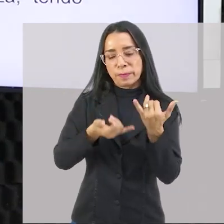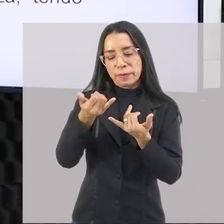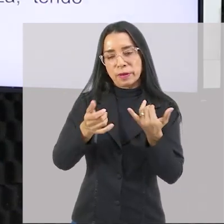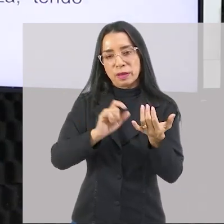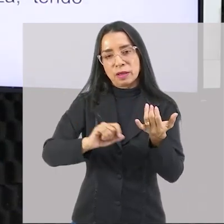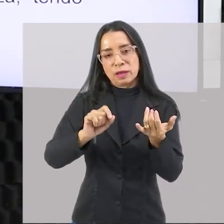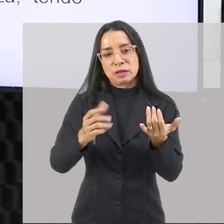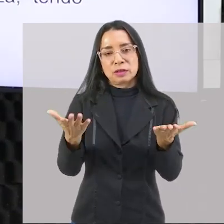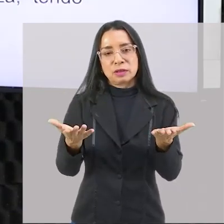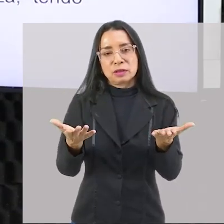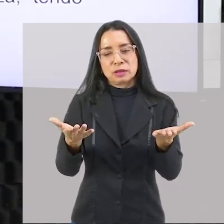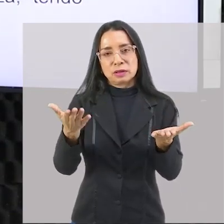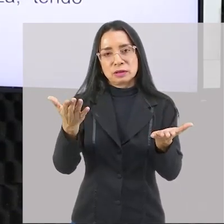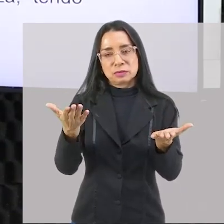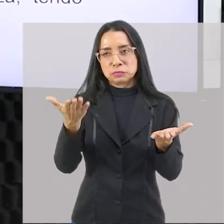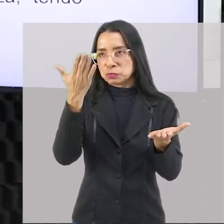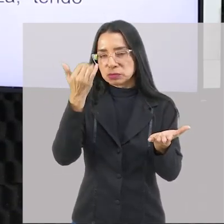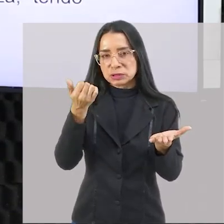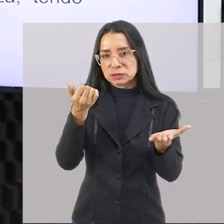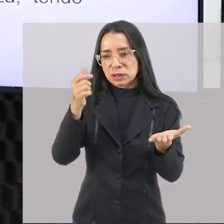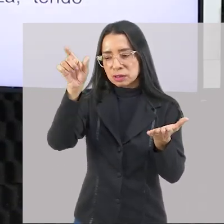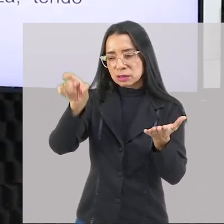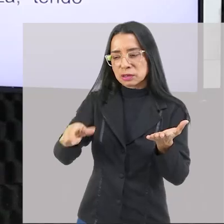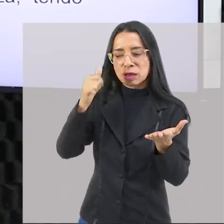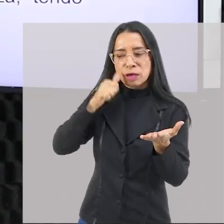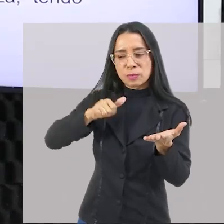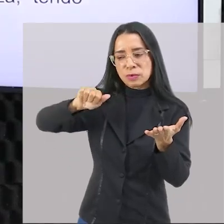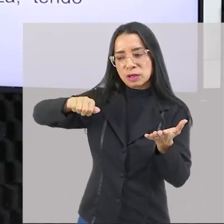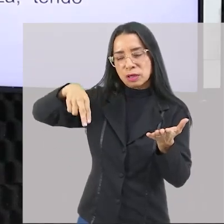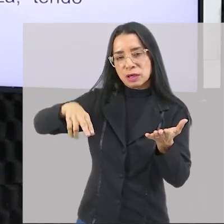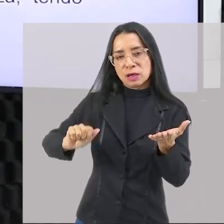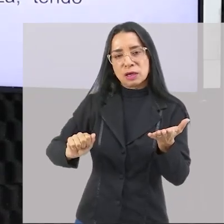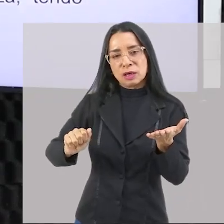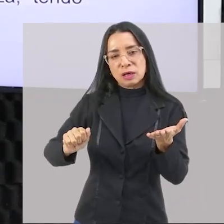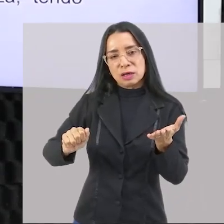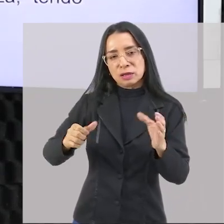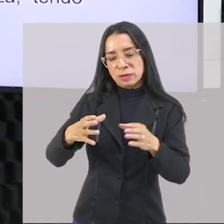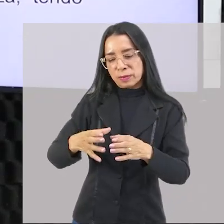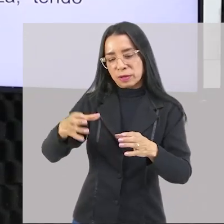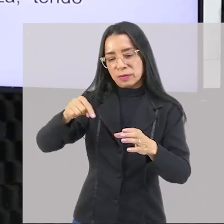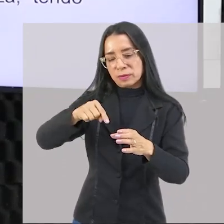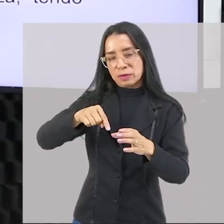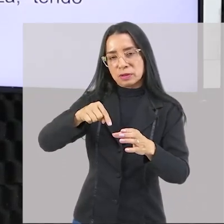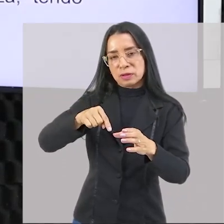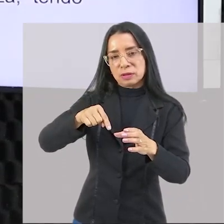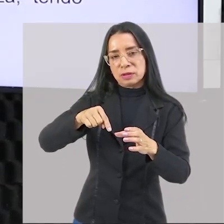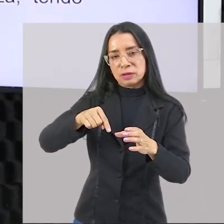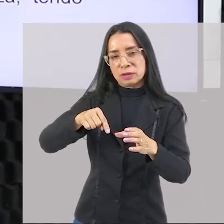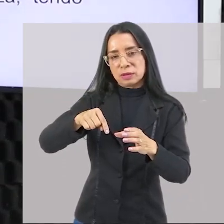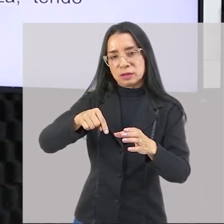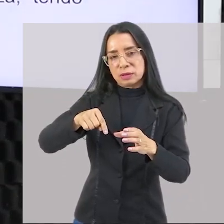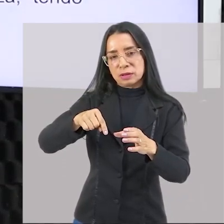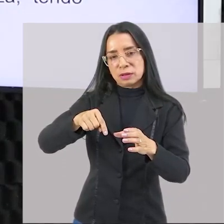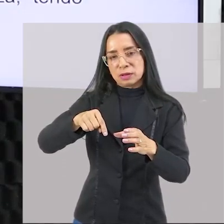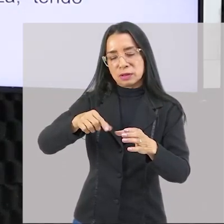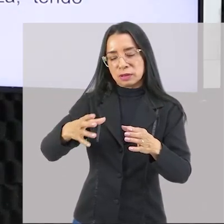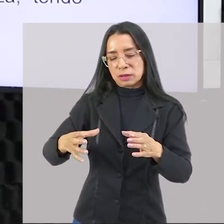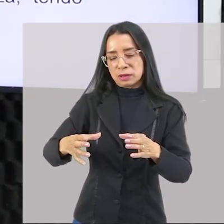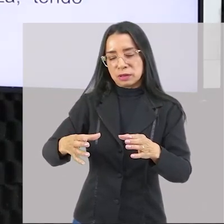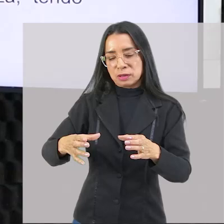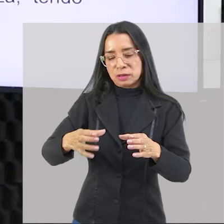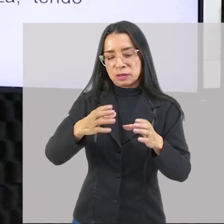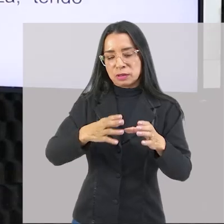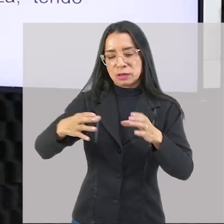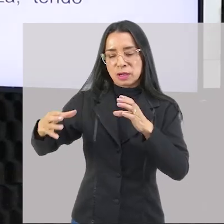fazer brincadeiras, não sei se a Ana, minha coordenadora, lembra disso. Pegava latas não me olha desse jeito, ela fazia isso, né? Ela pegava